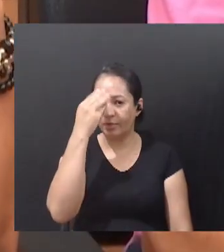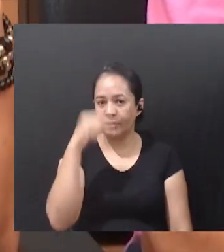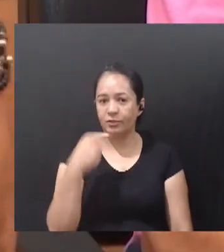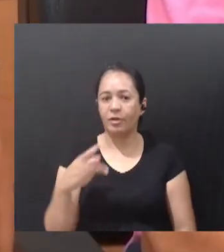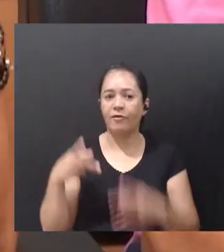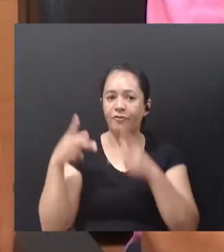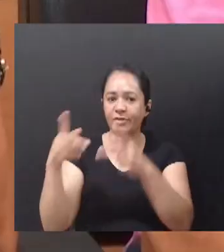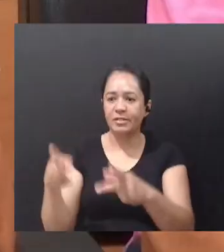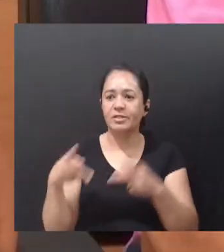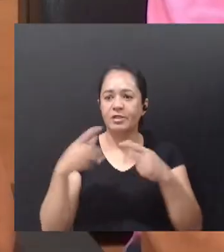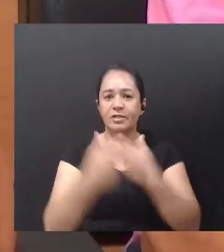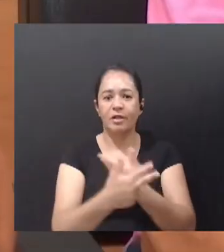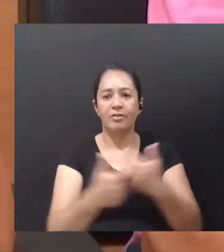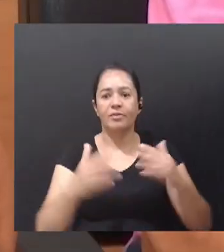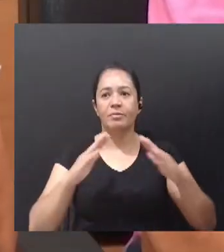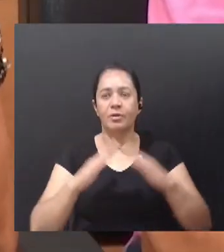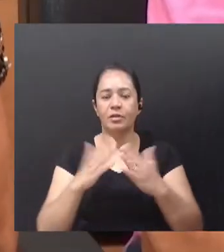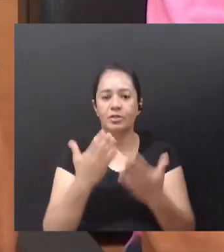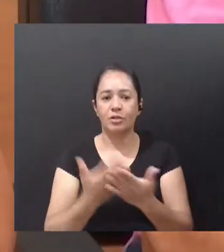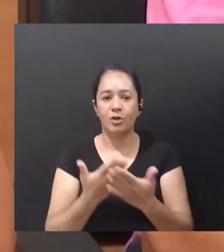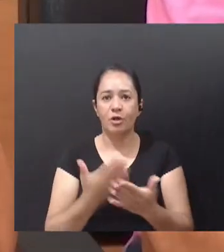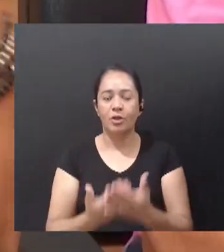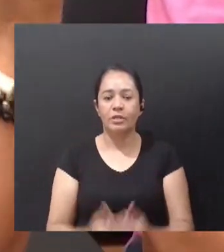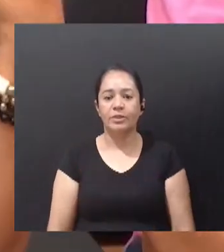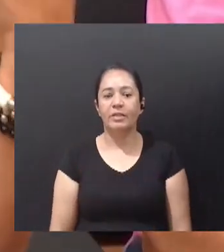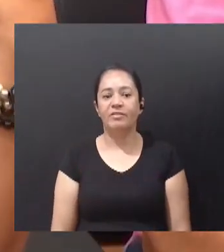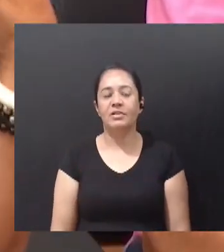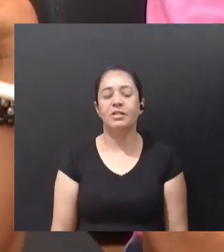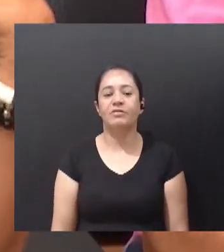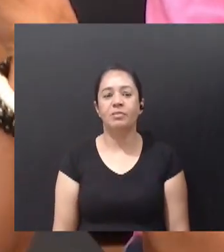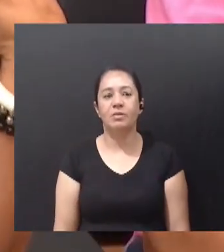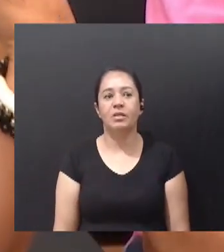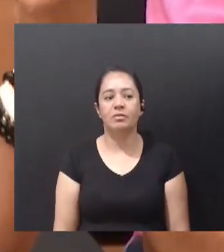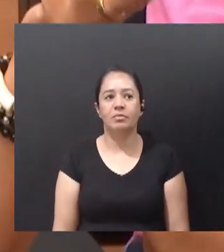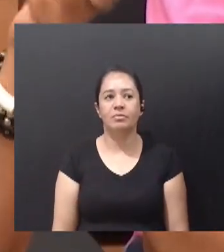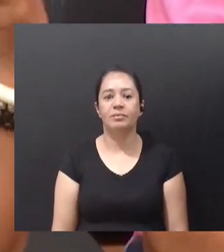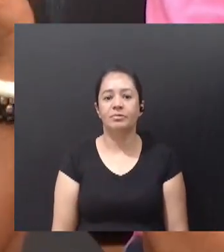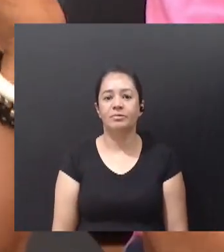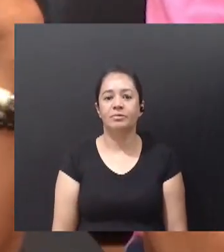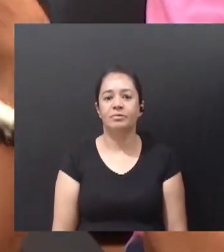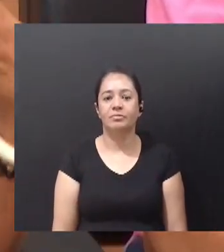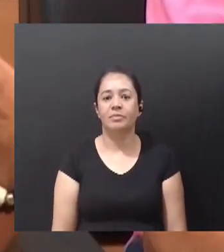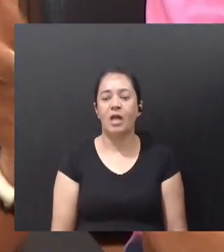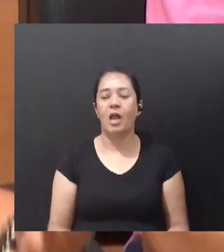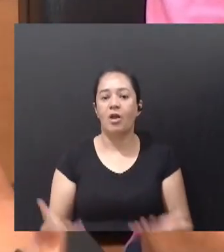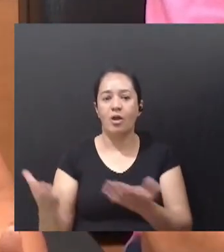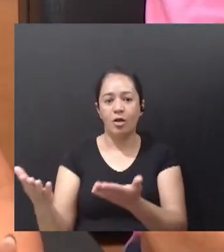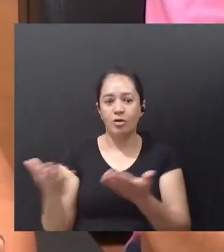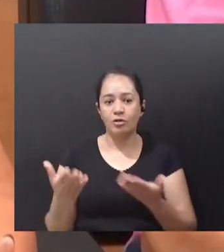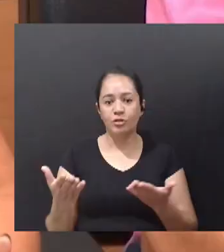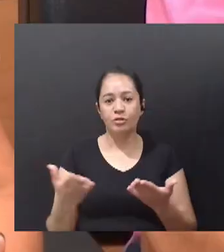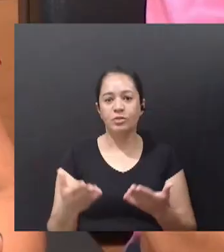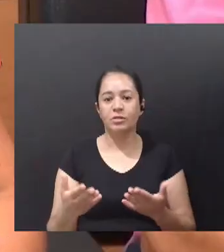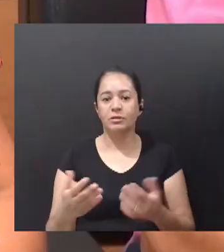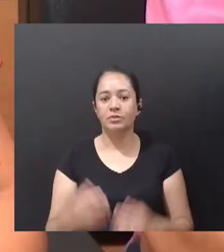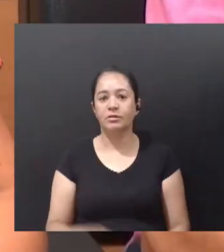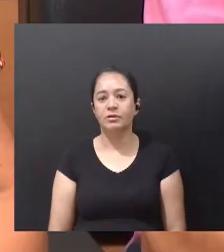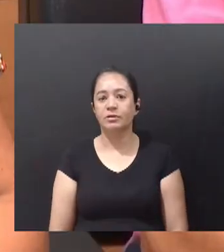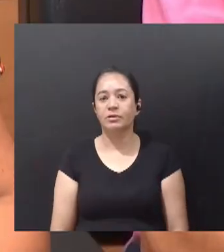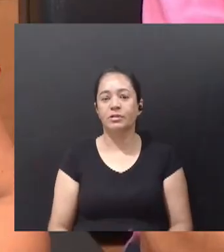nosso HQ, Territórios Negros, né? A gente vai... Nós somos muito chamados com HQ, que é uma revista em